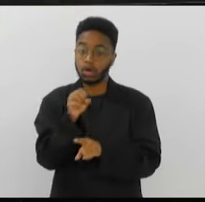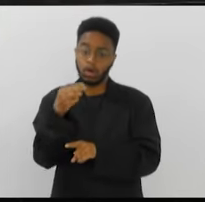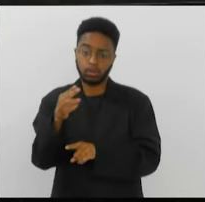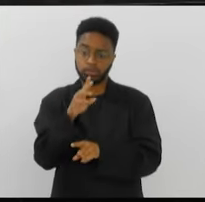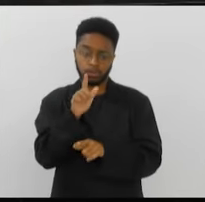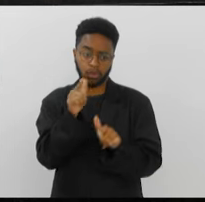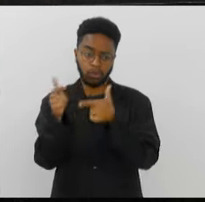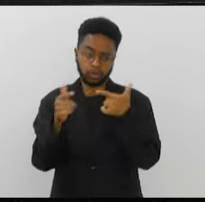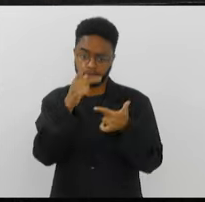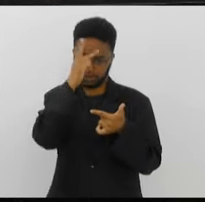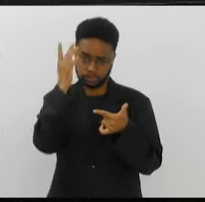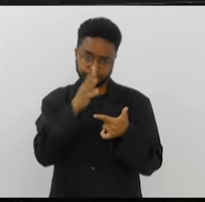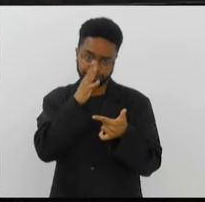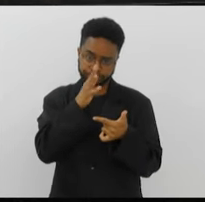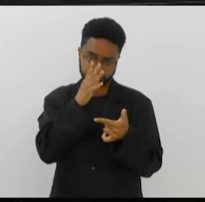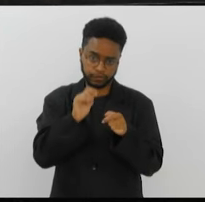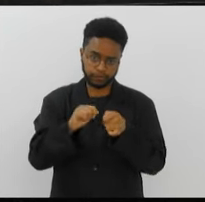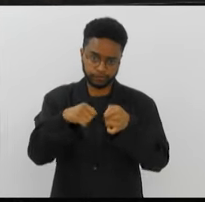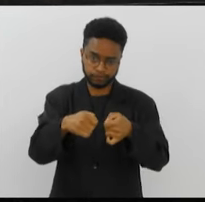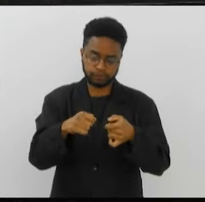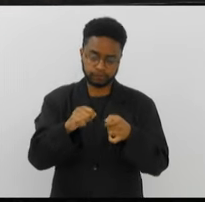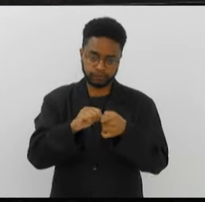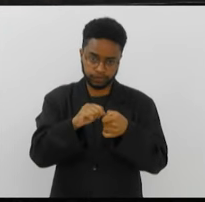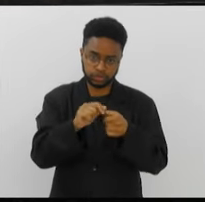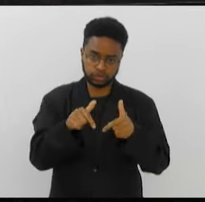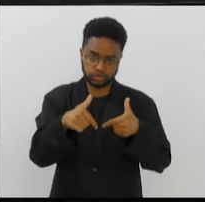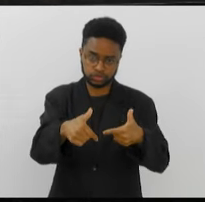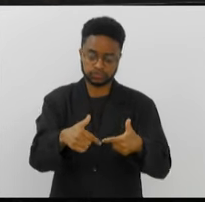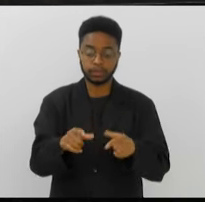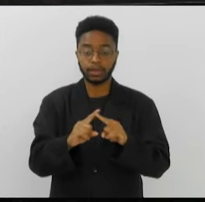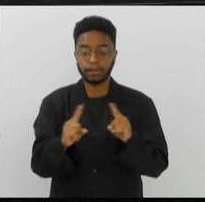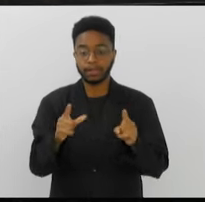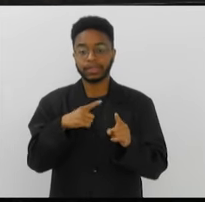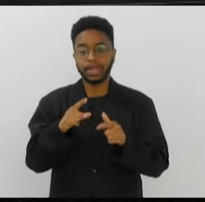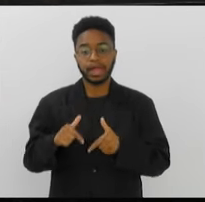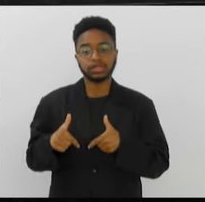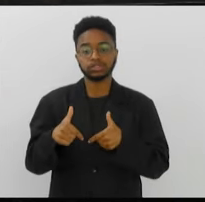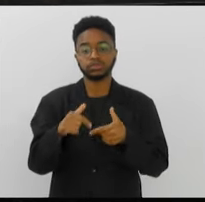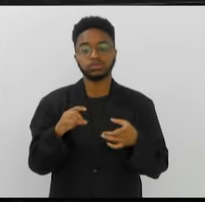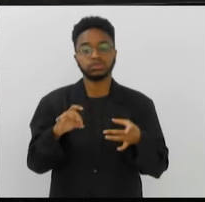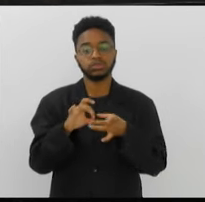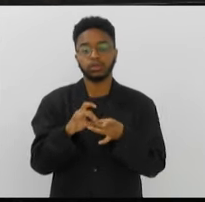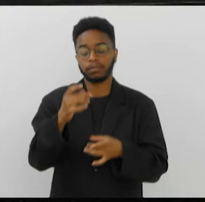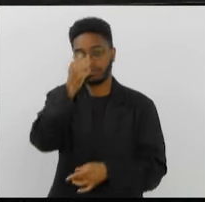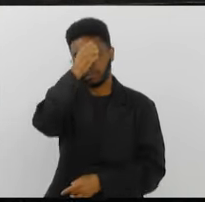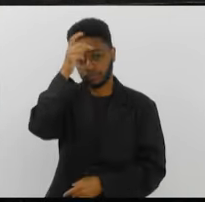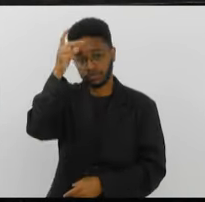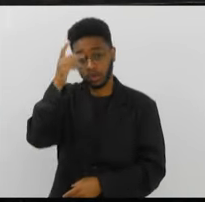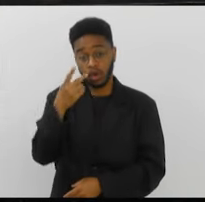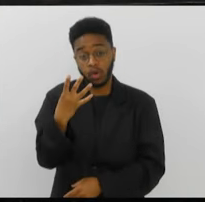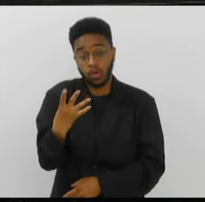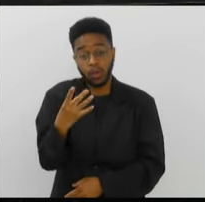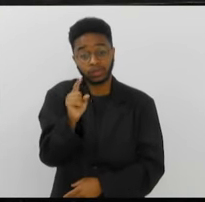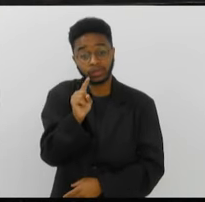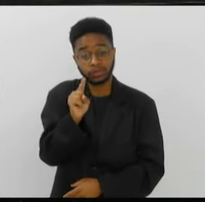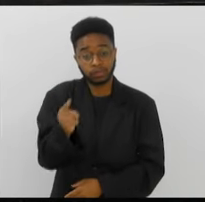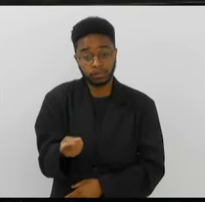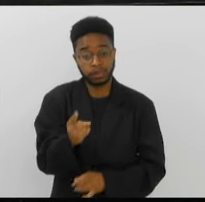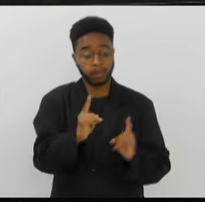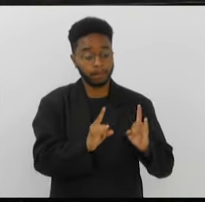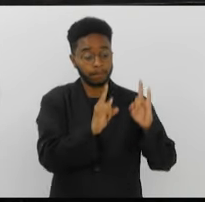aventureiros. Mas é uma ação continuada da prefeitura. 4 mil